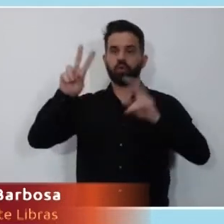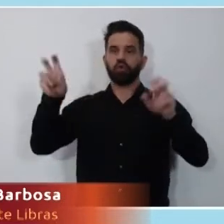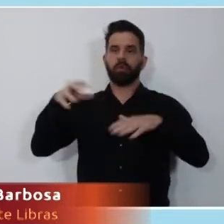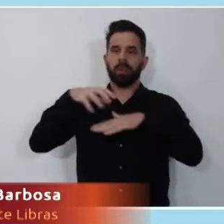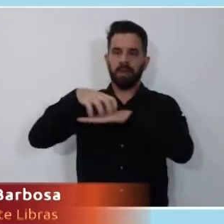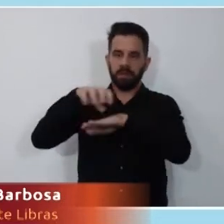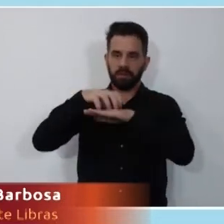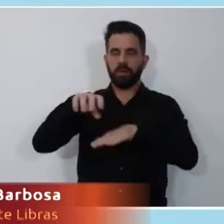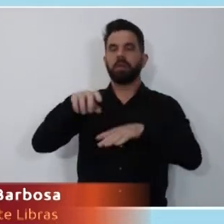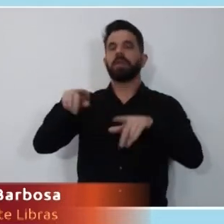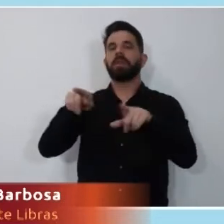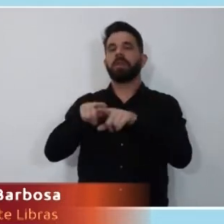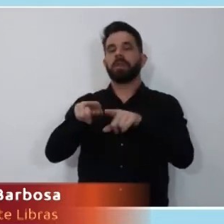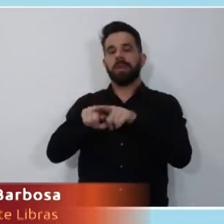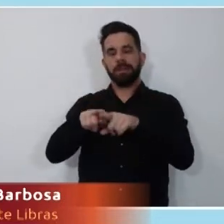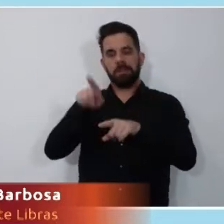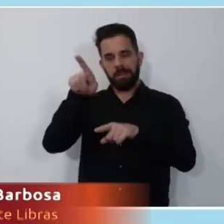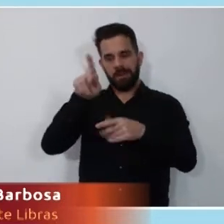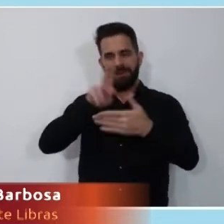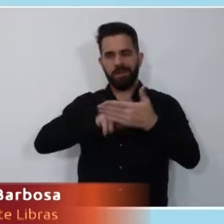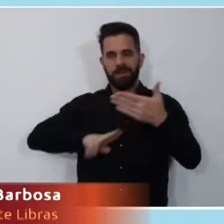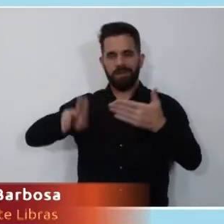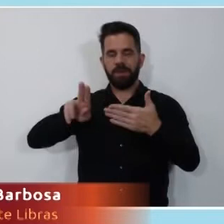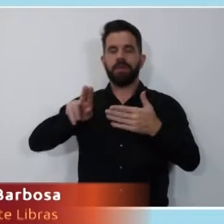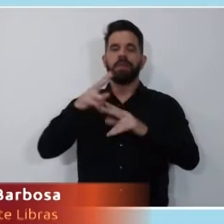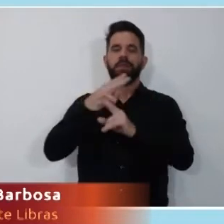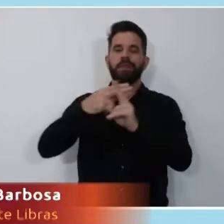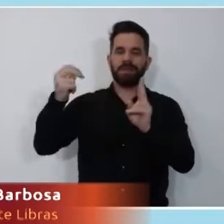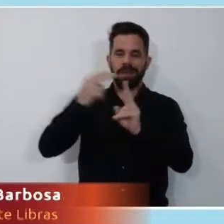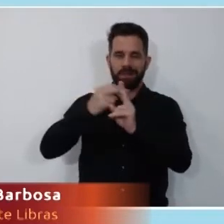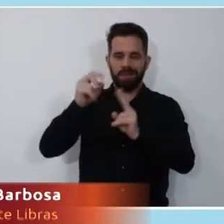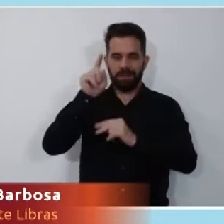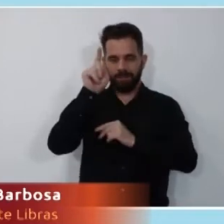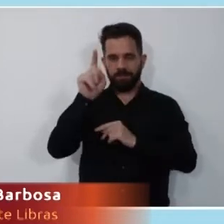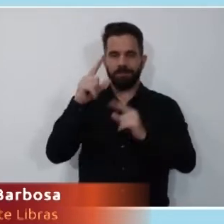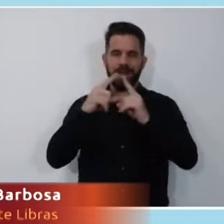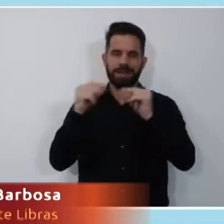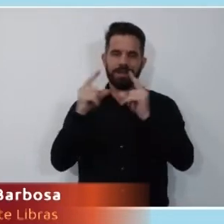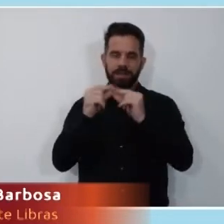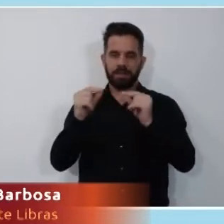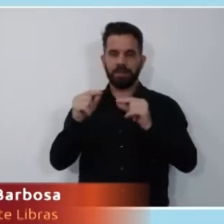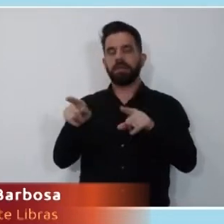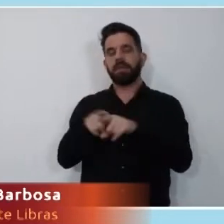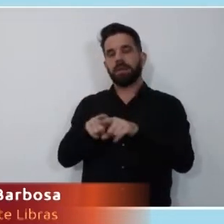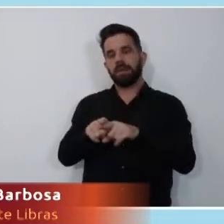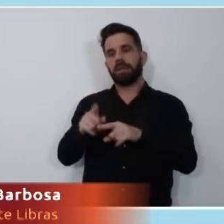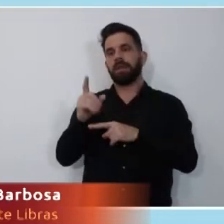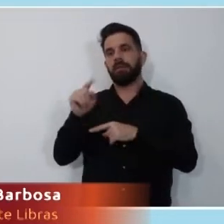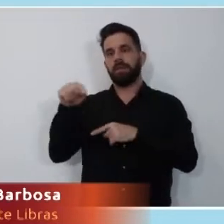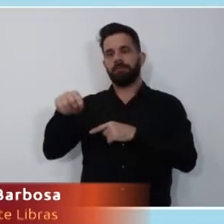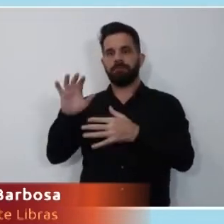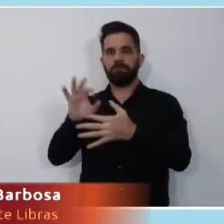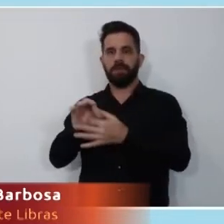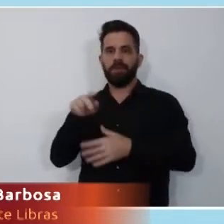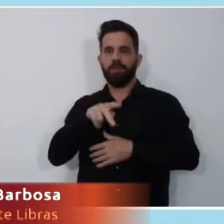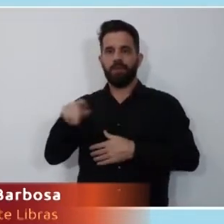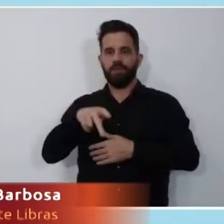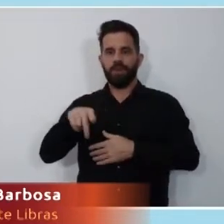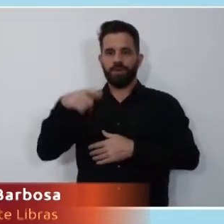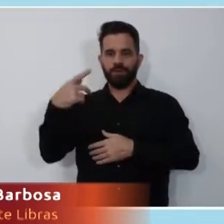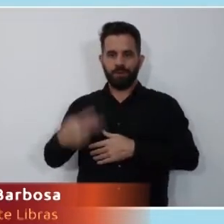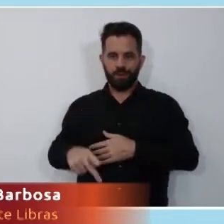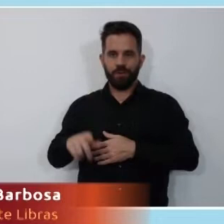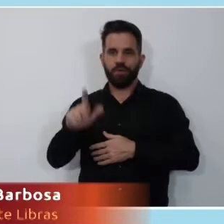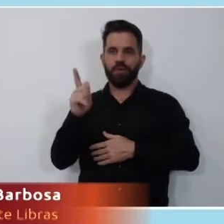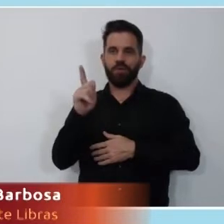Brasília e professor da Faculdade de Ciências e Tecnologia da UFG. Muito obrigada pela sua presença, professor Rony.